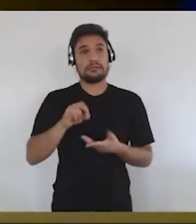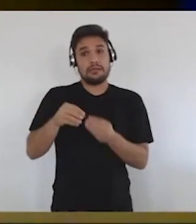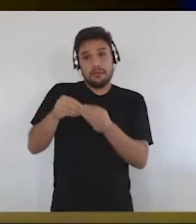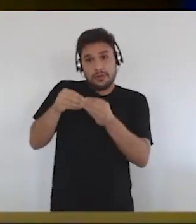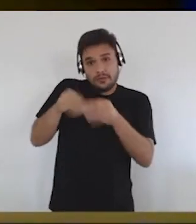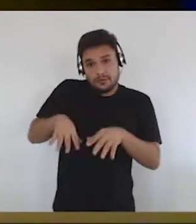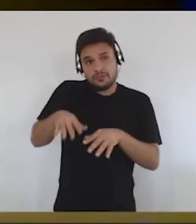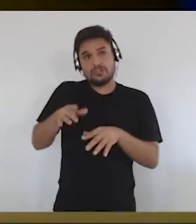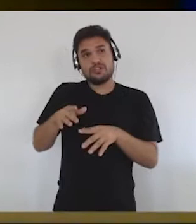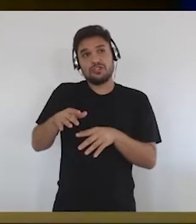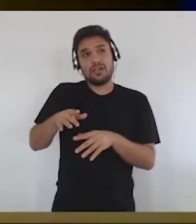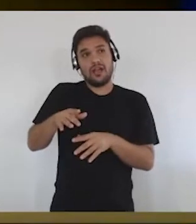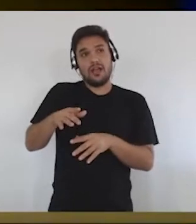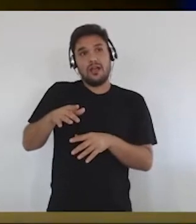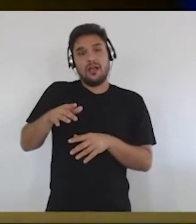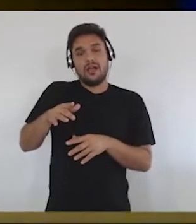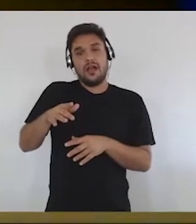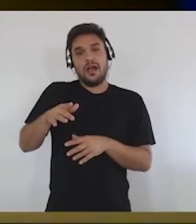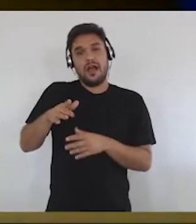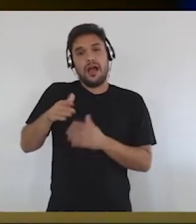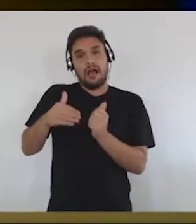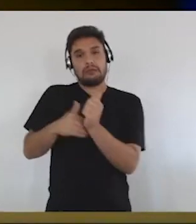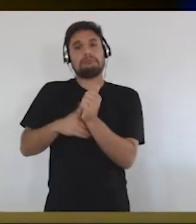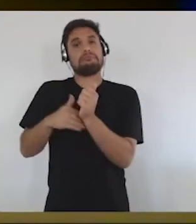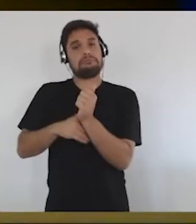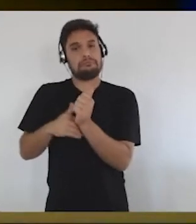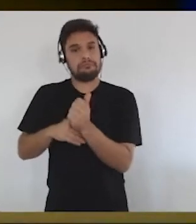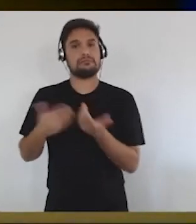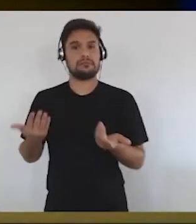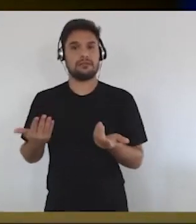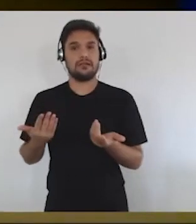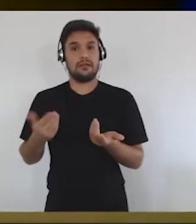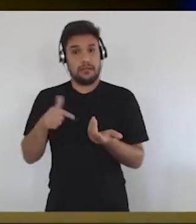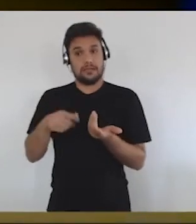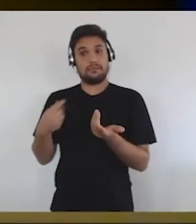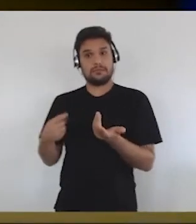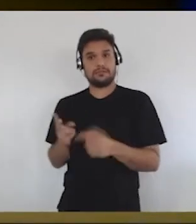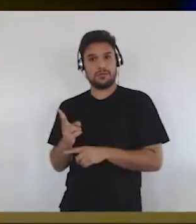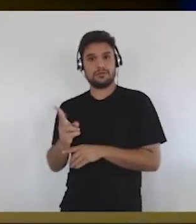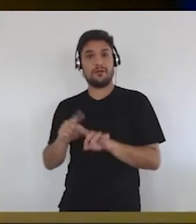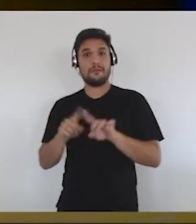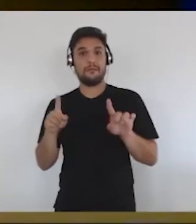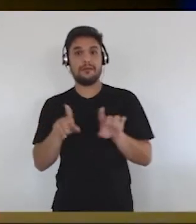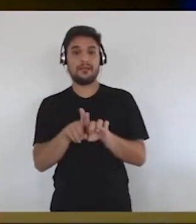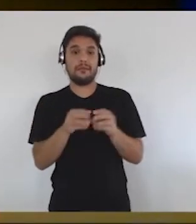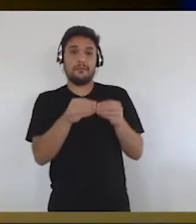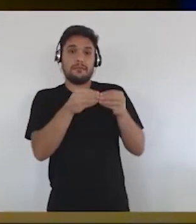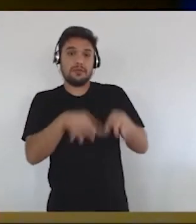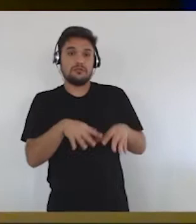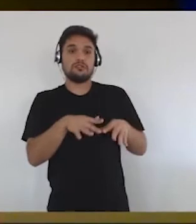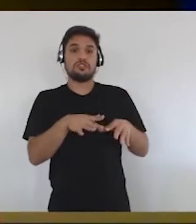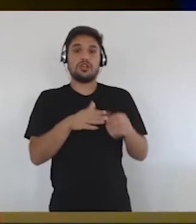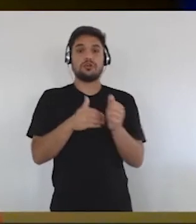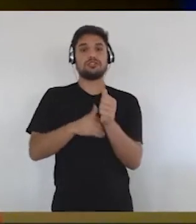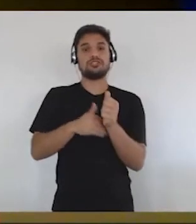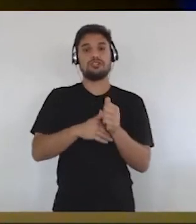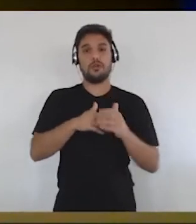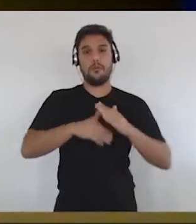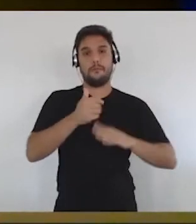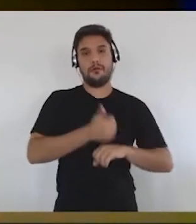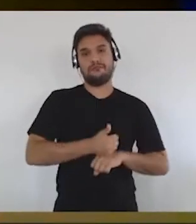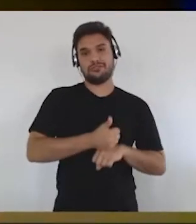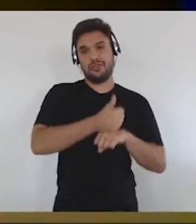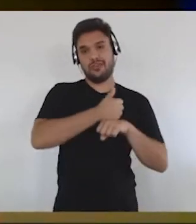a inviolabilidade, que a gente deve louvá-la, né, agride também o sigilo profissional, que